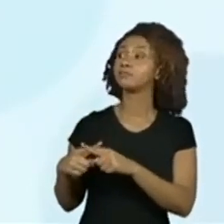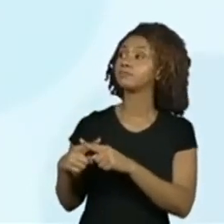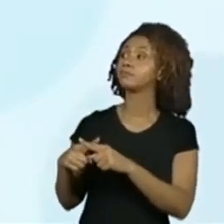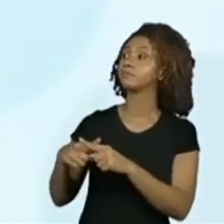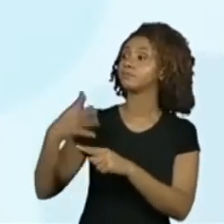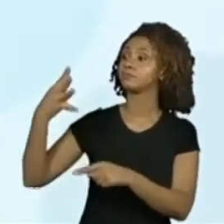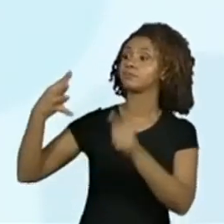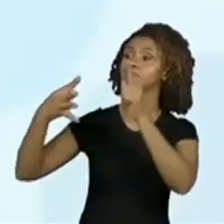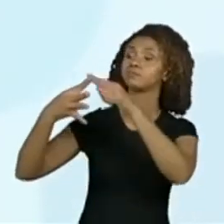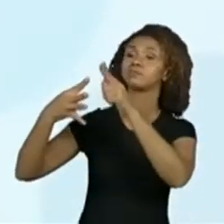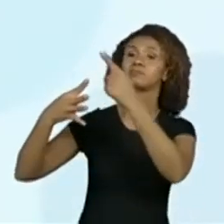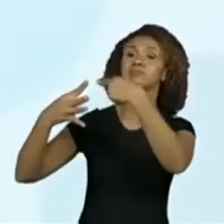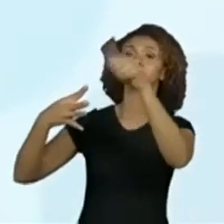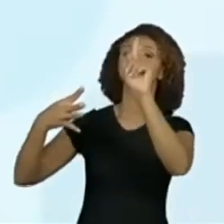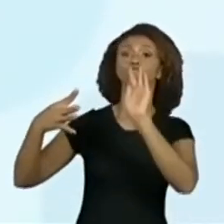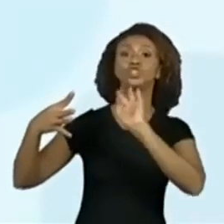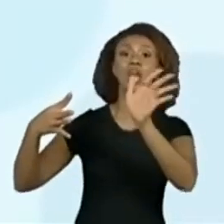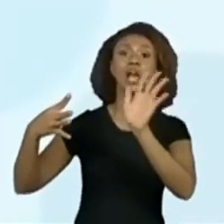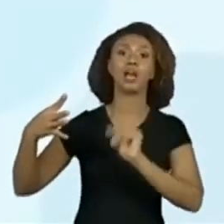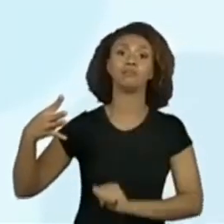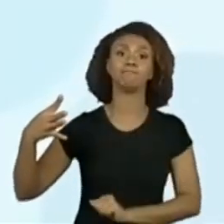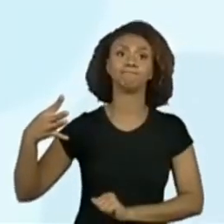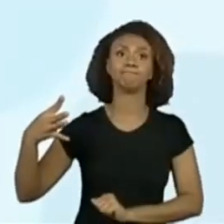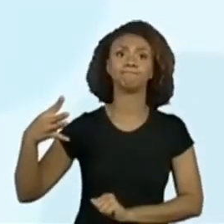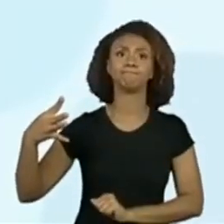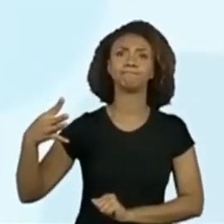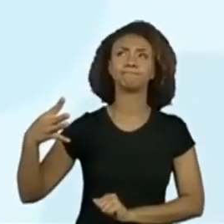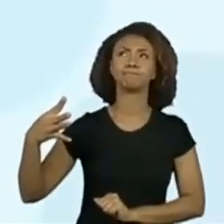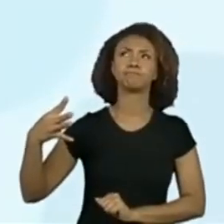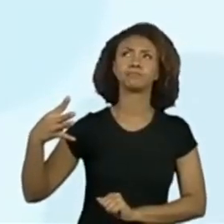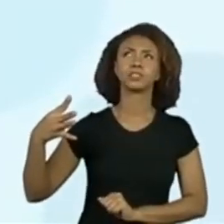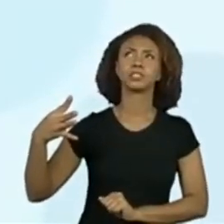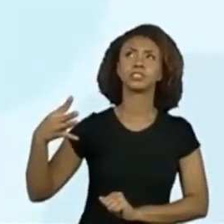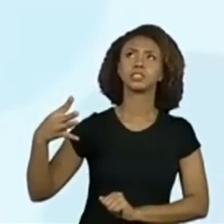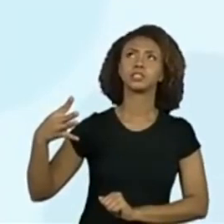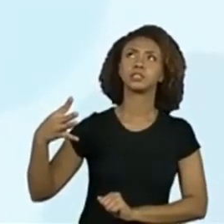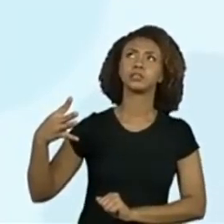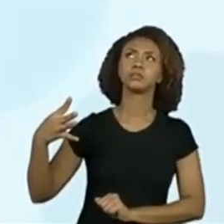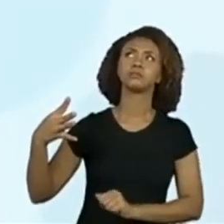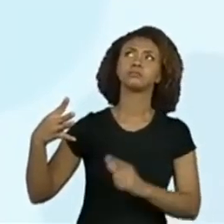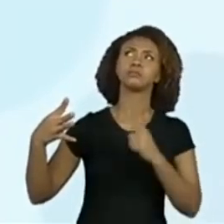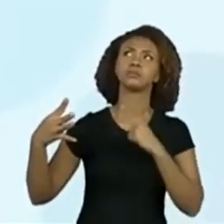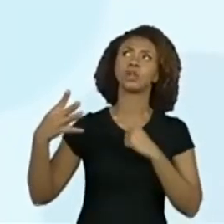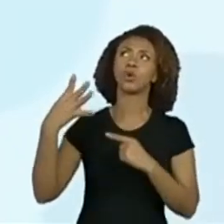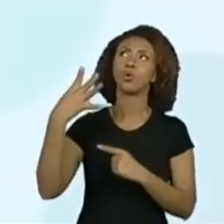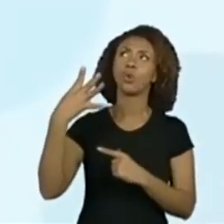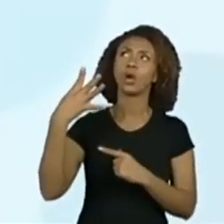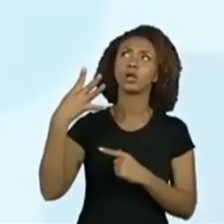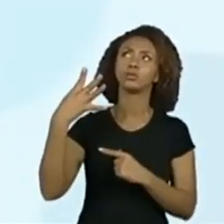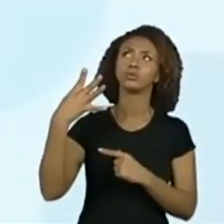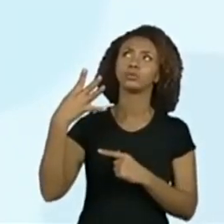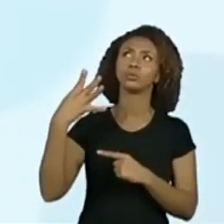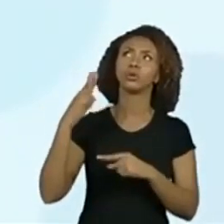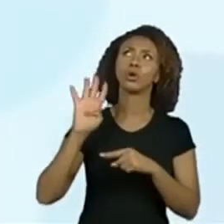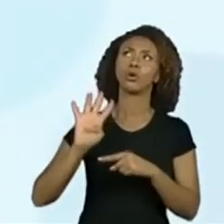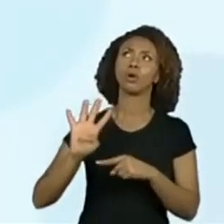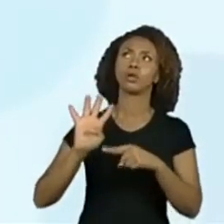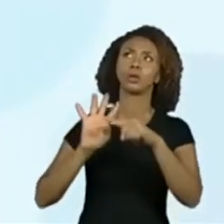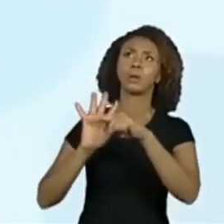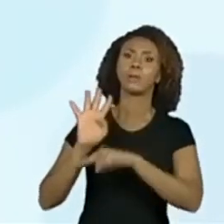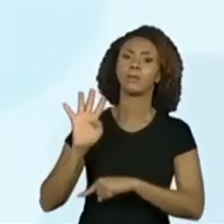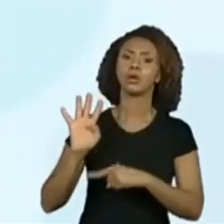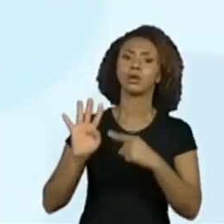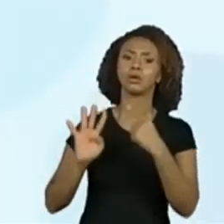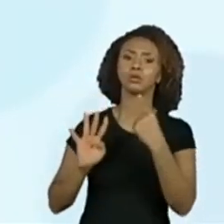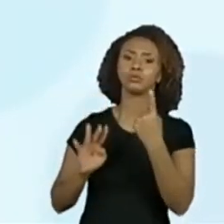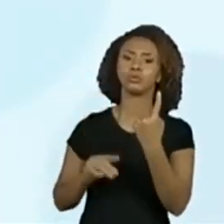possuía não é sim mas se nós temos quatro menos um nós temos três Então olha só quatro carrinhos Podemos